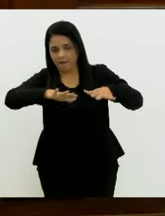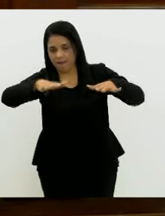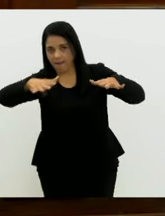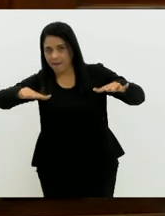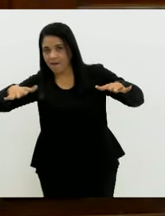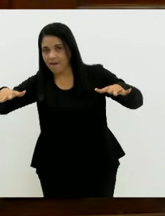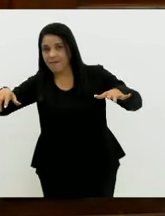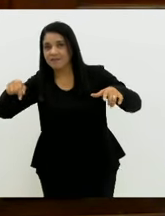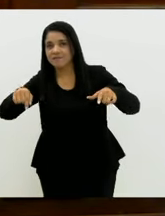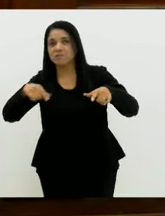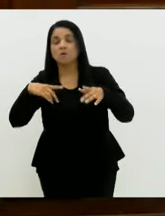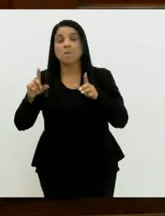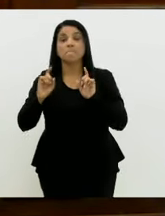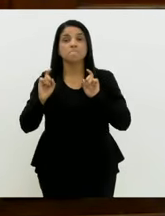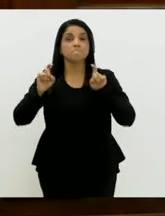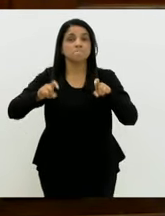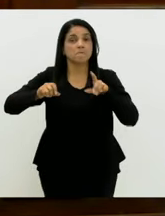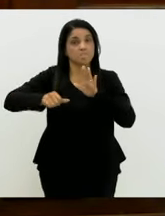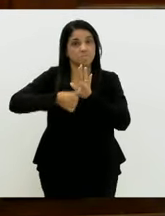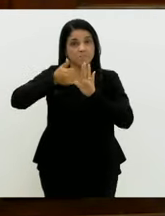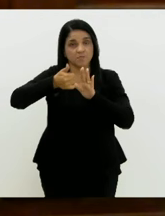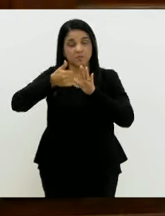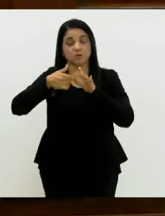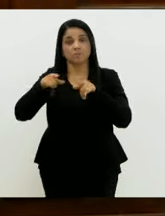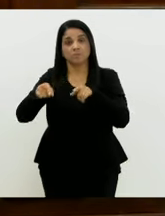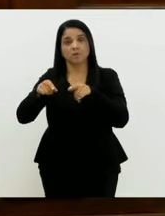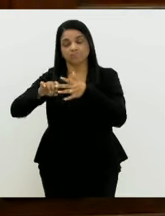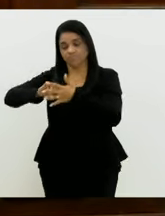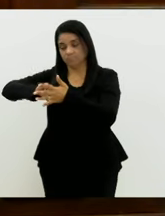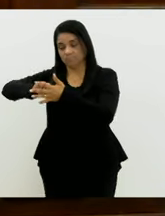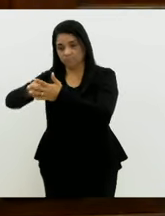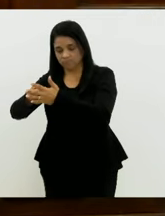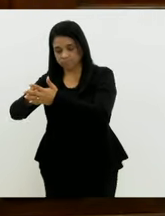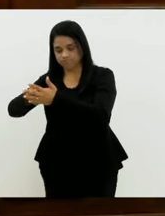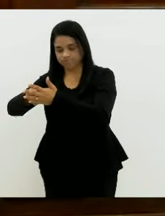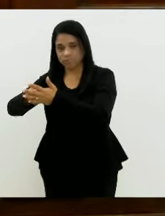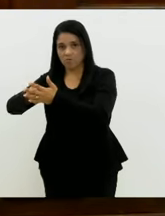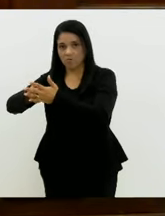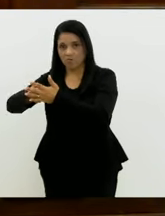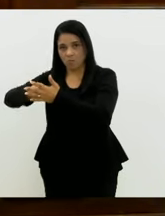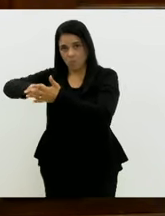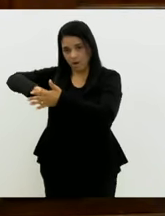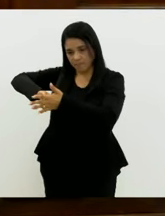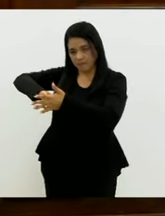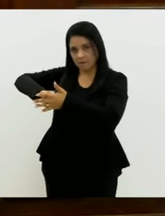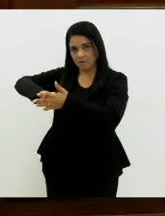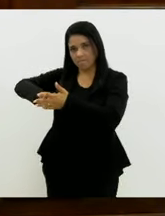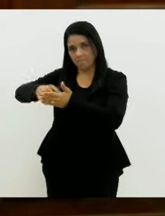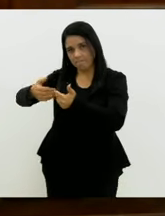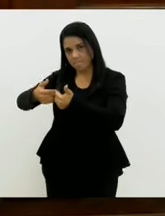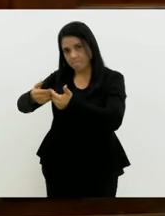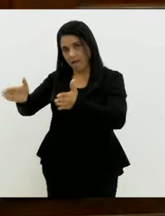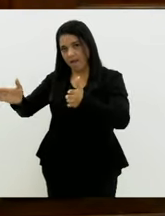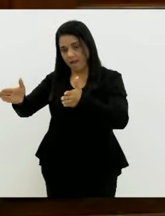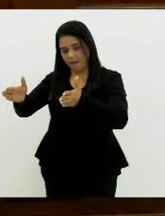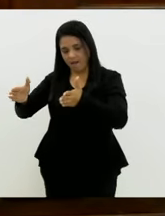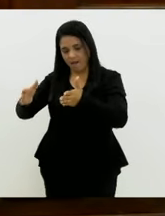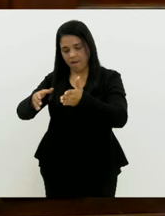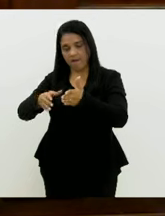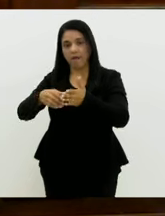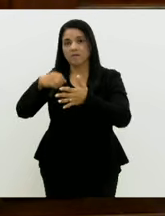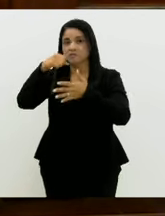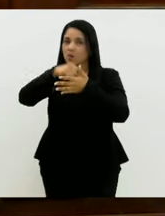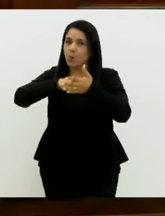primeiro mandato para recolocar as comportas, e que graças a Deus estão funcionando. São lutas